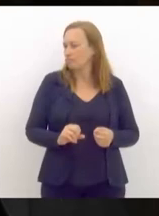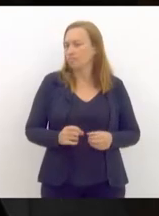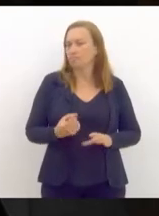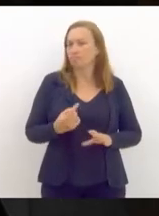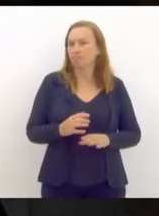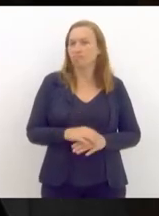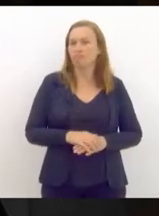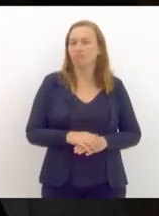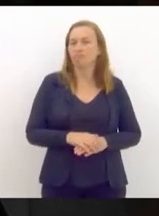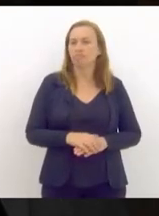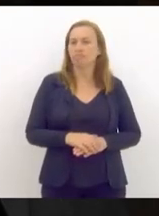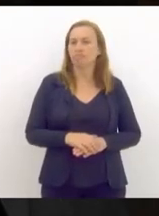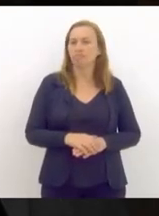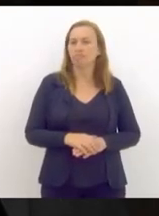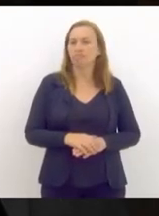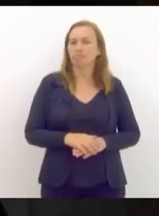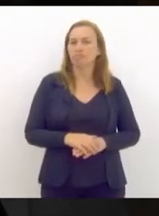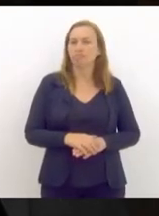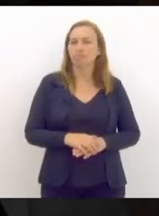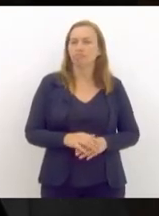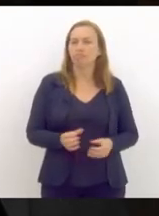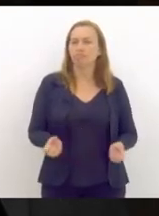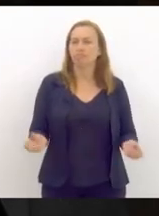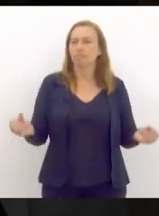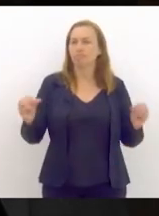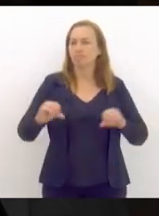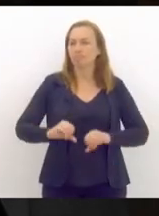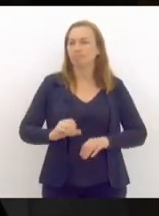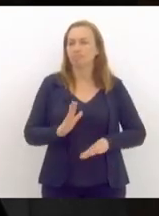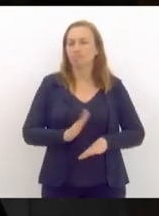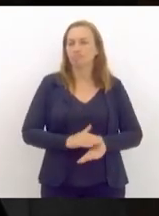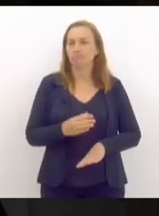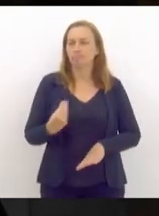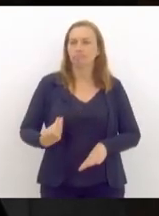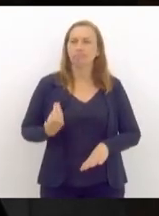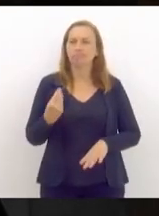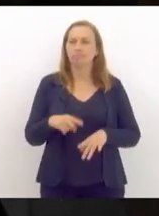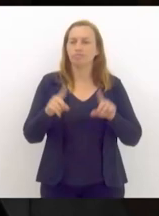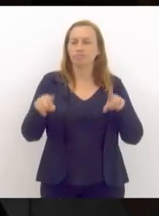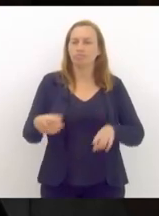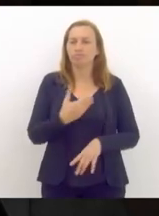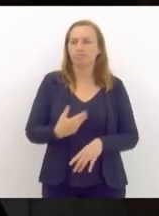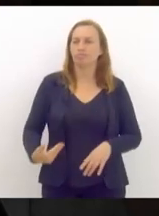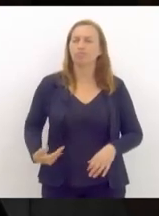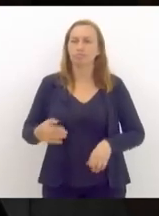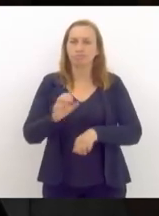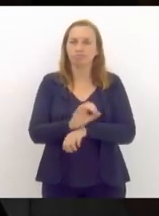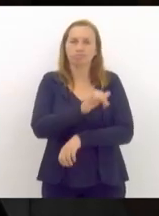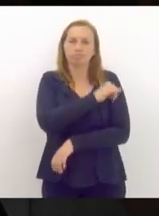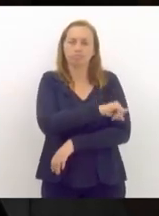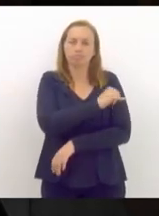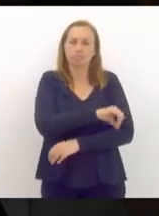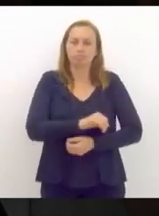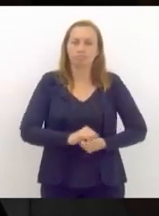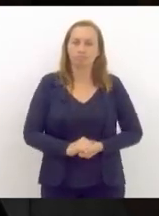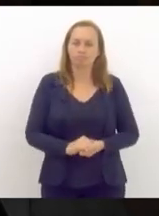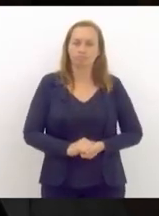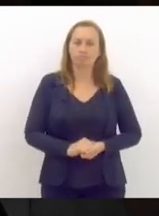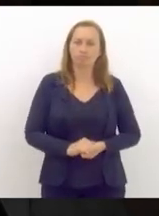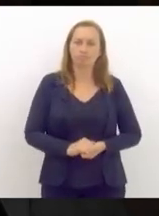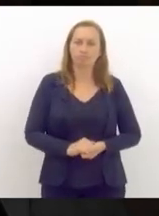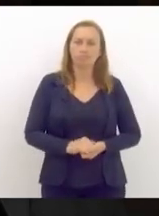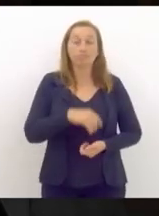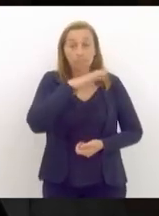aprofundar o processo de empobrecimento dos servidores públicos do Estado do Rio de Janeiro. Isso é absolutamente